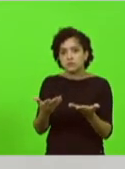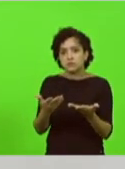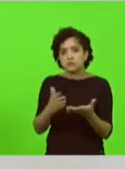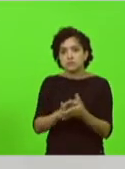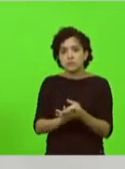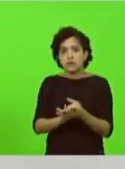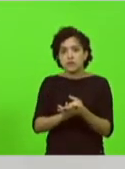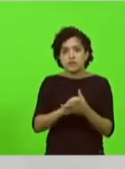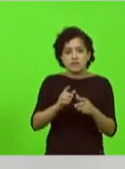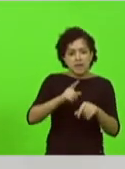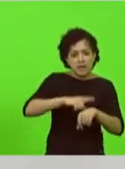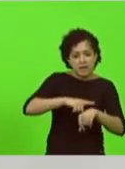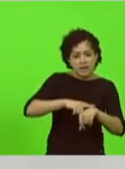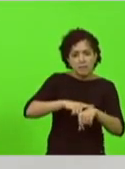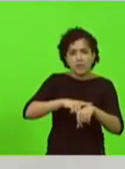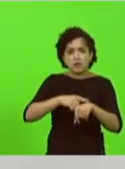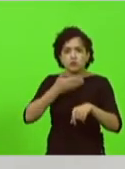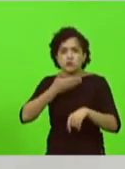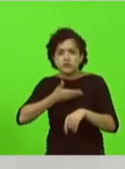Natal.